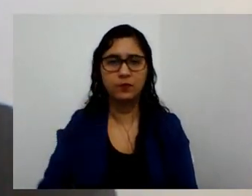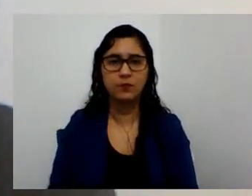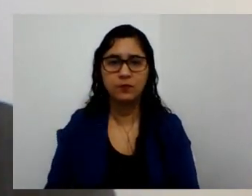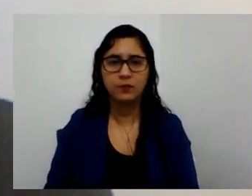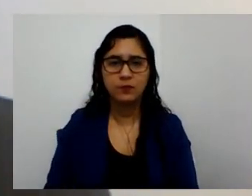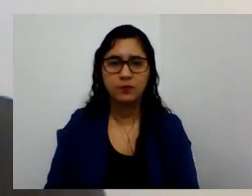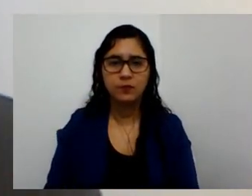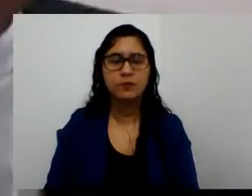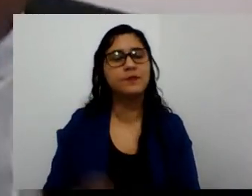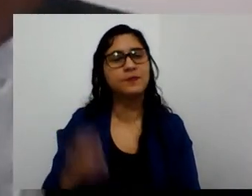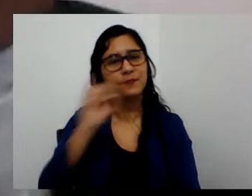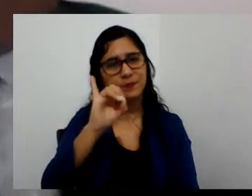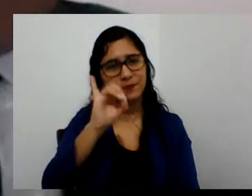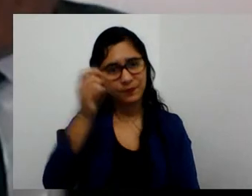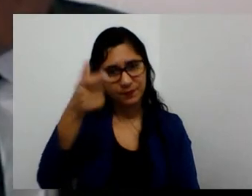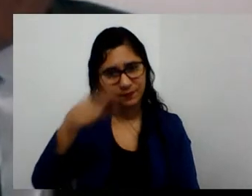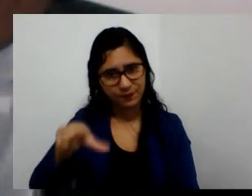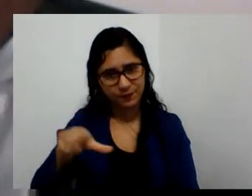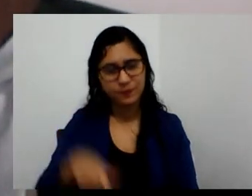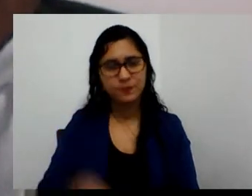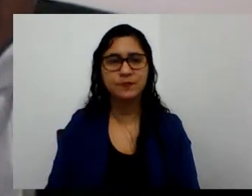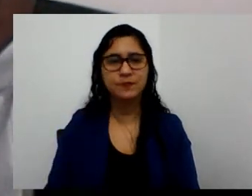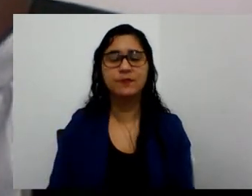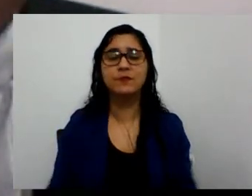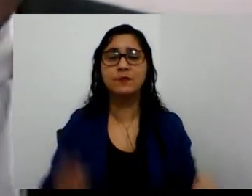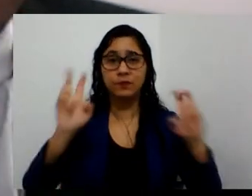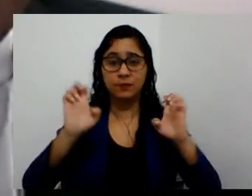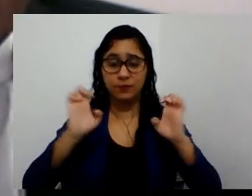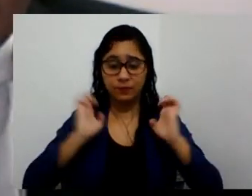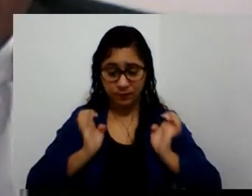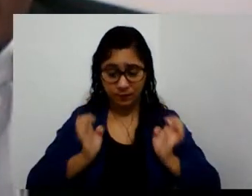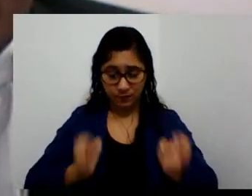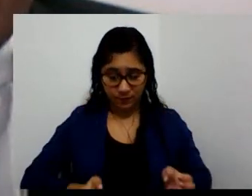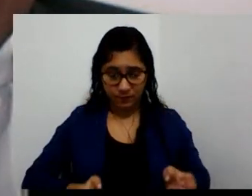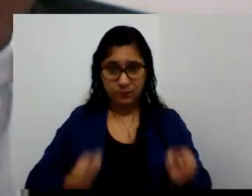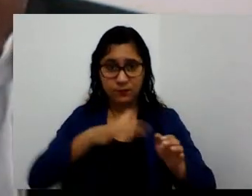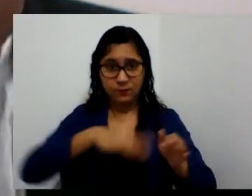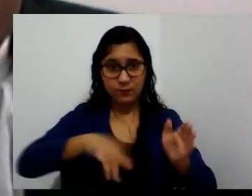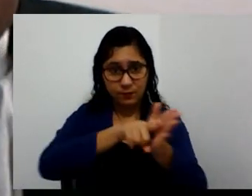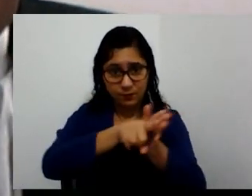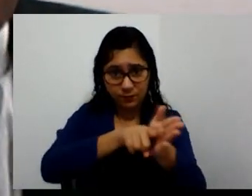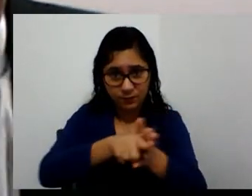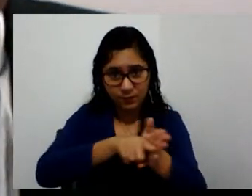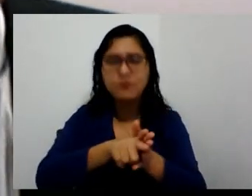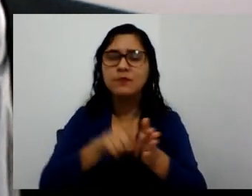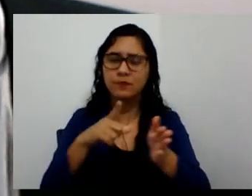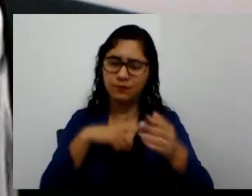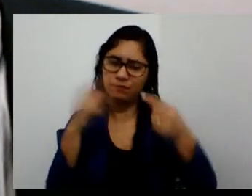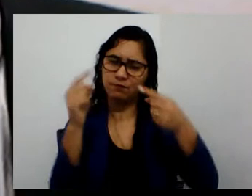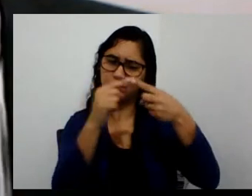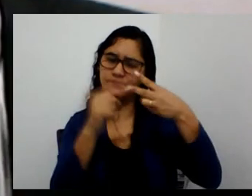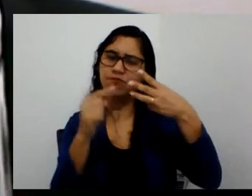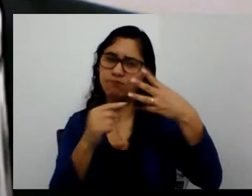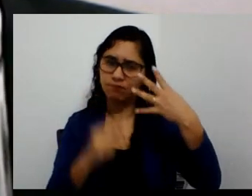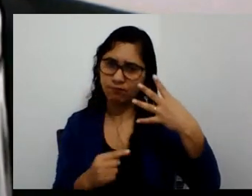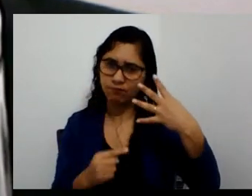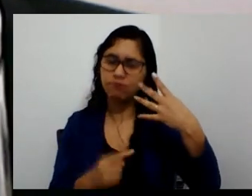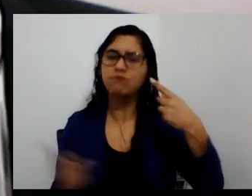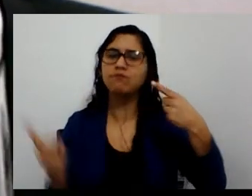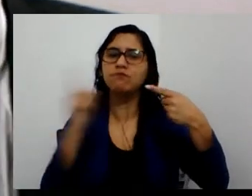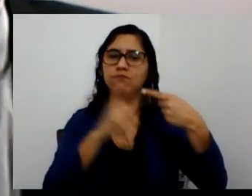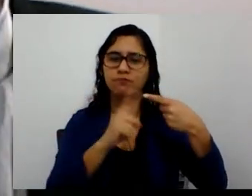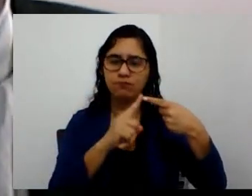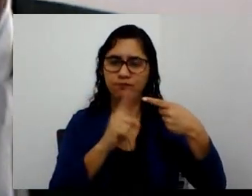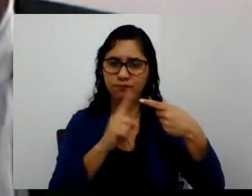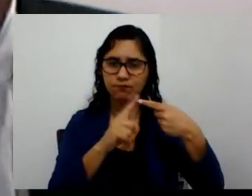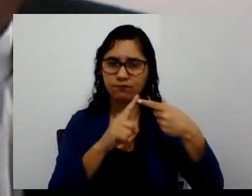Olá, novamente. Em relação à ética em pesquisa, temos alguns pontos a considerar. Ponto 1 são os